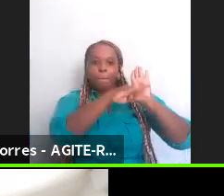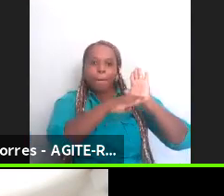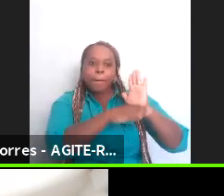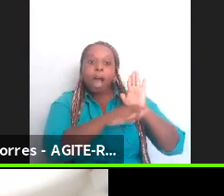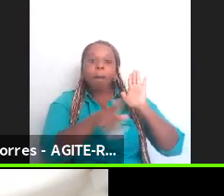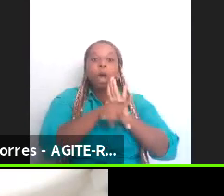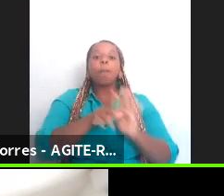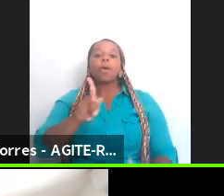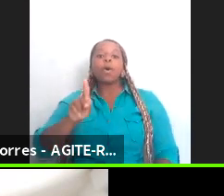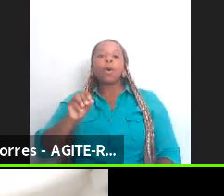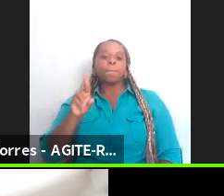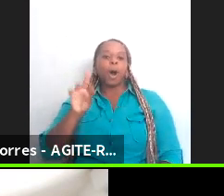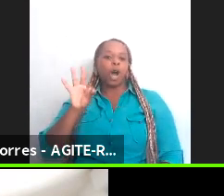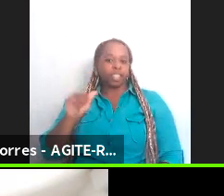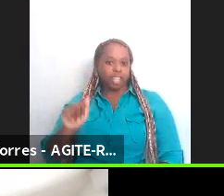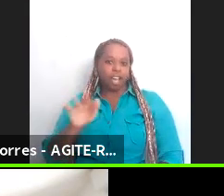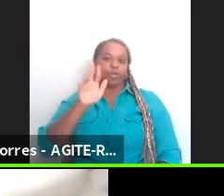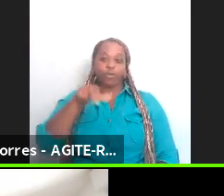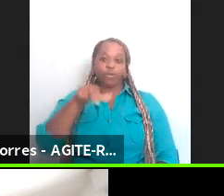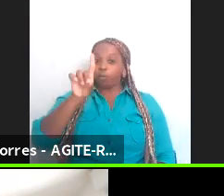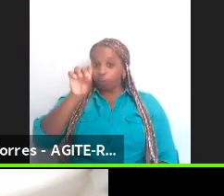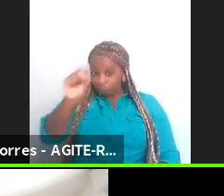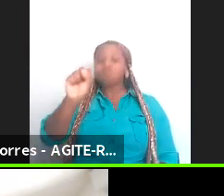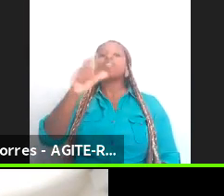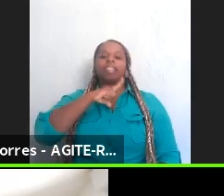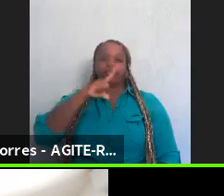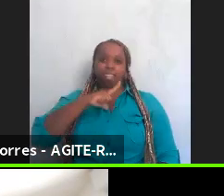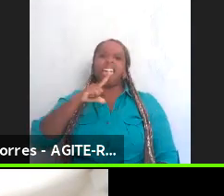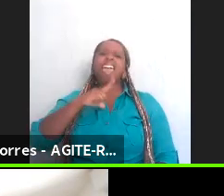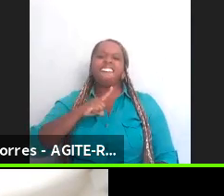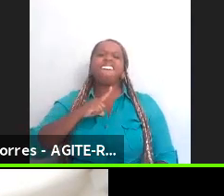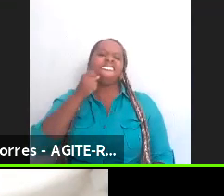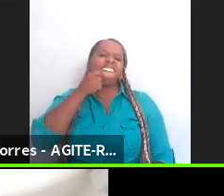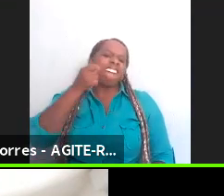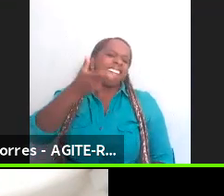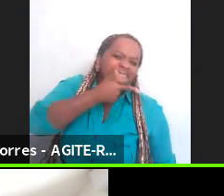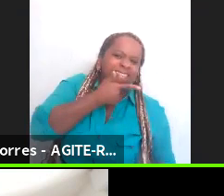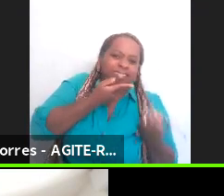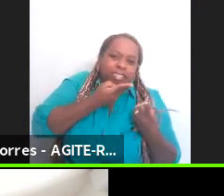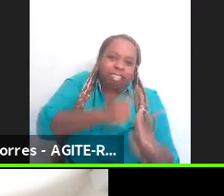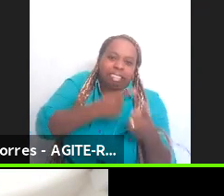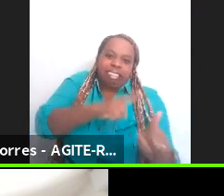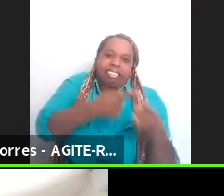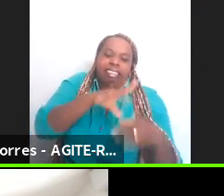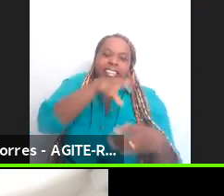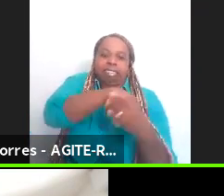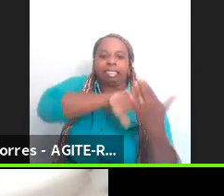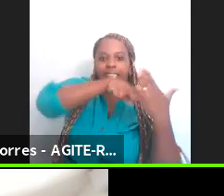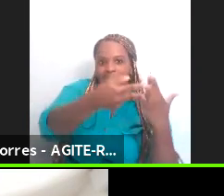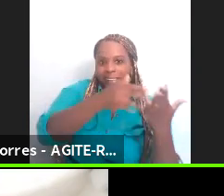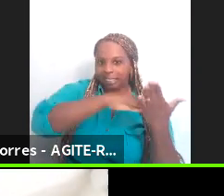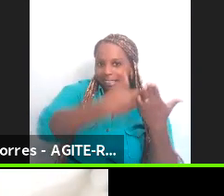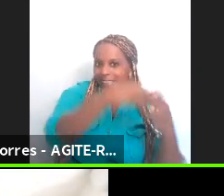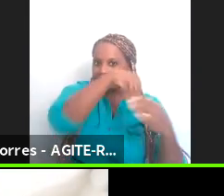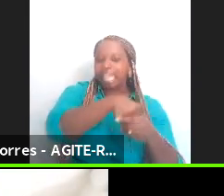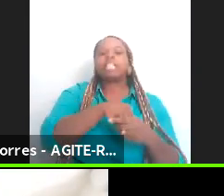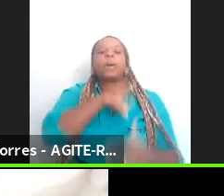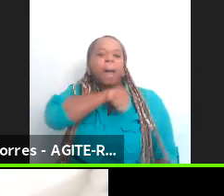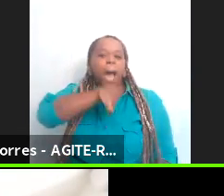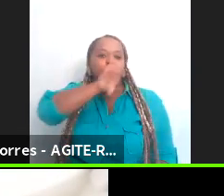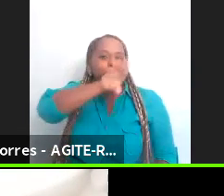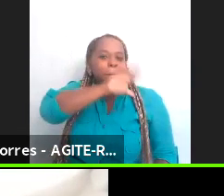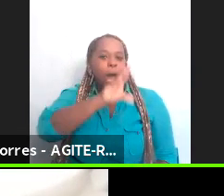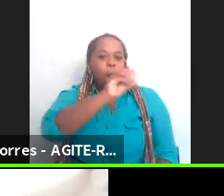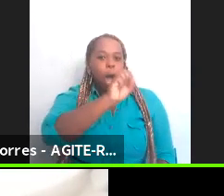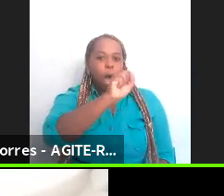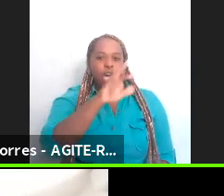Fundos zoando a interpretação no Oscar. Vocês podem procurar que tem lá. E, assim, a pessoa que reclama, desliga a tradução.